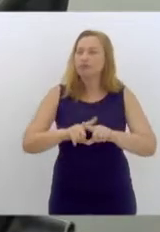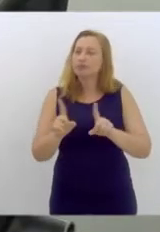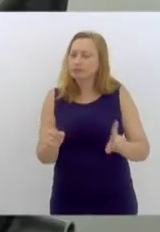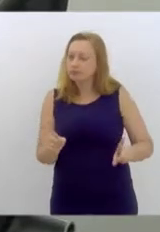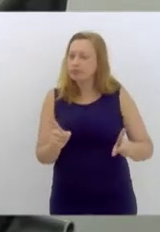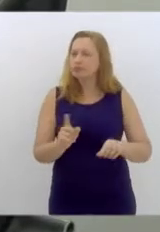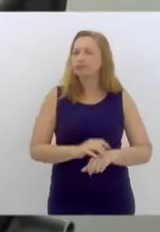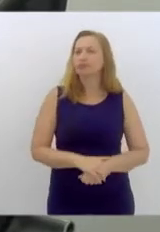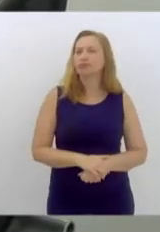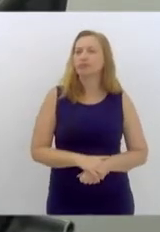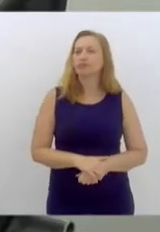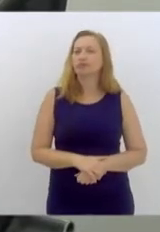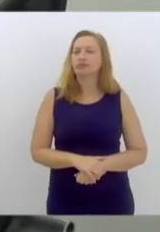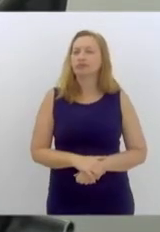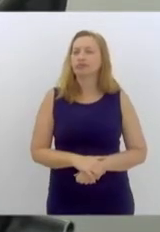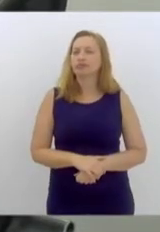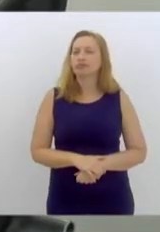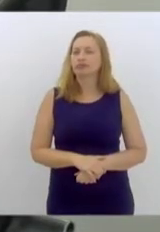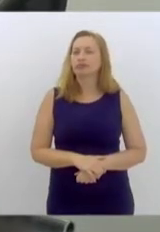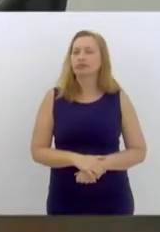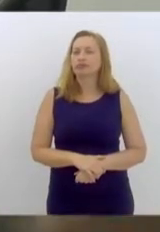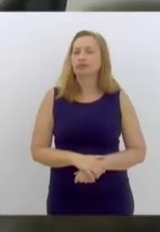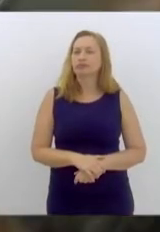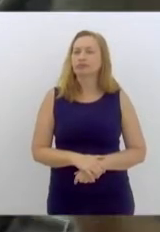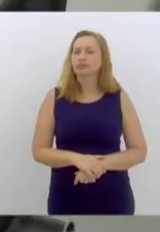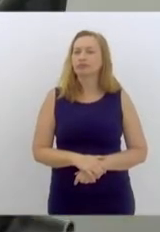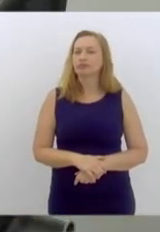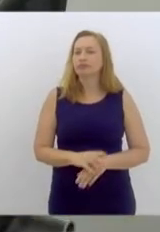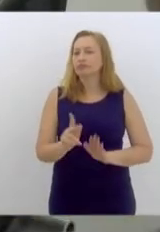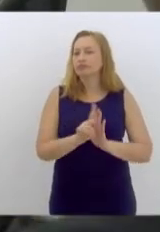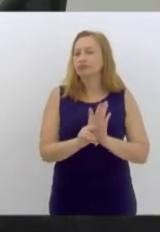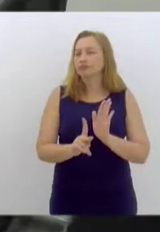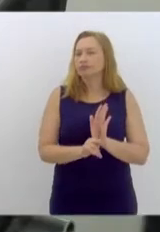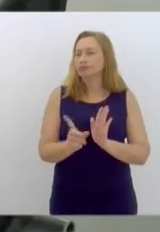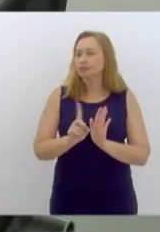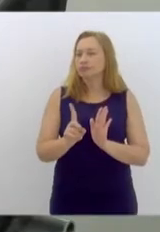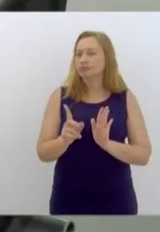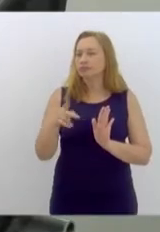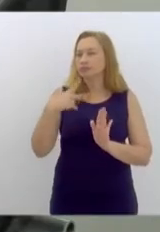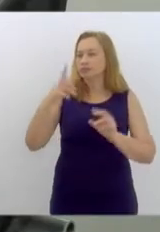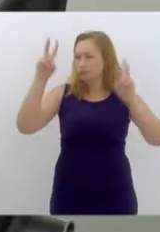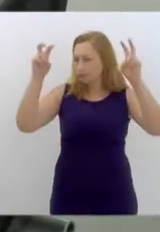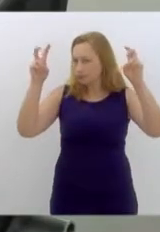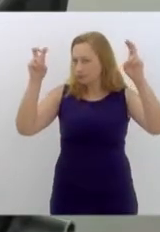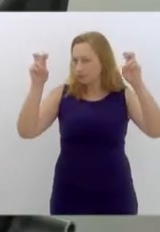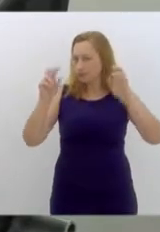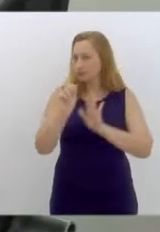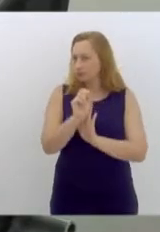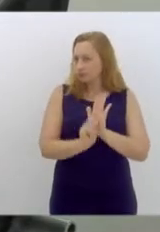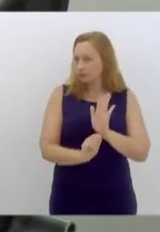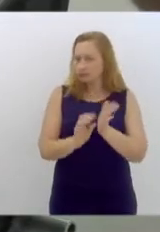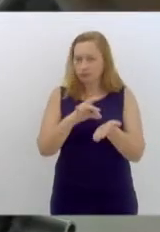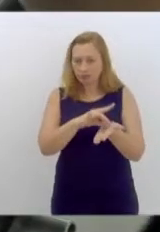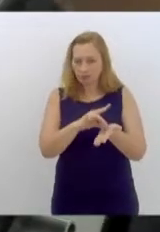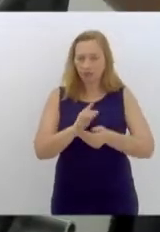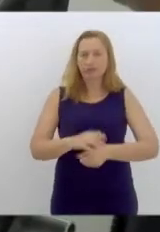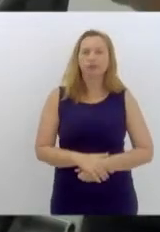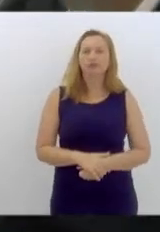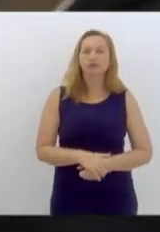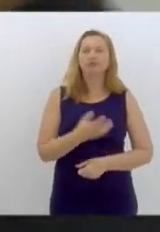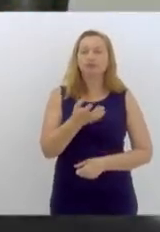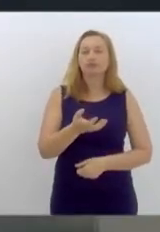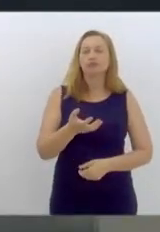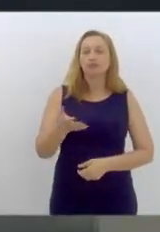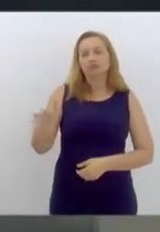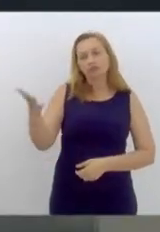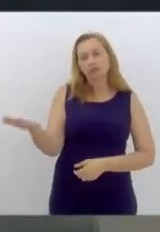mas o projeto não colocou essa questão na sua redação original. Queria